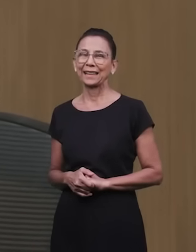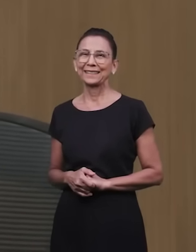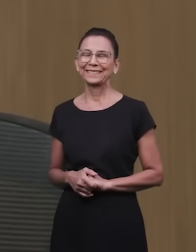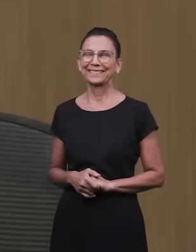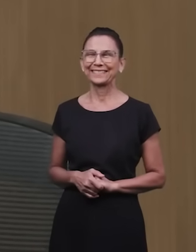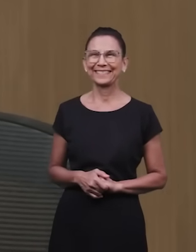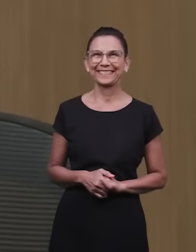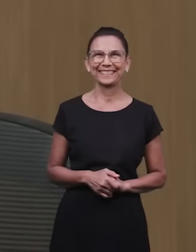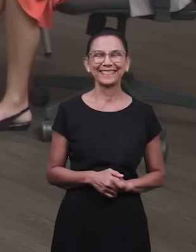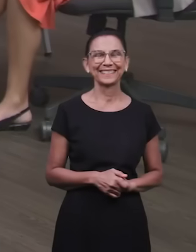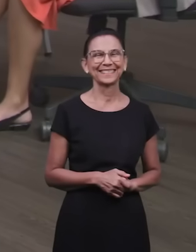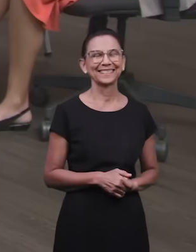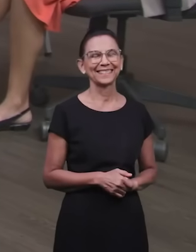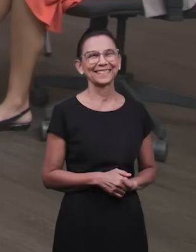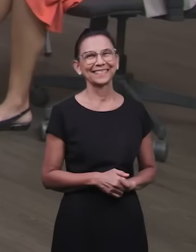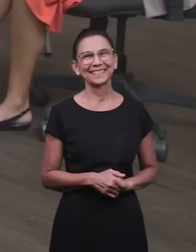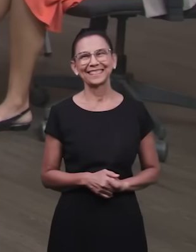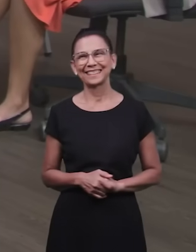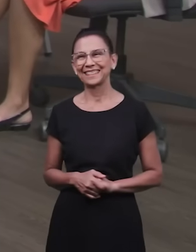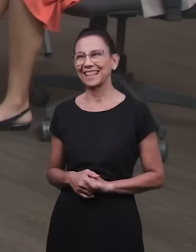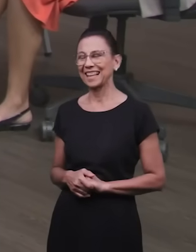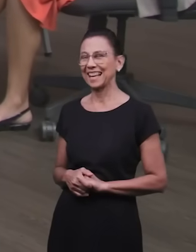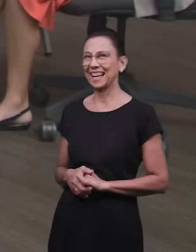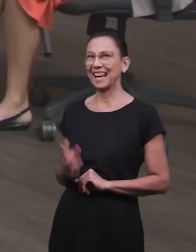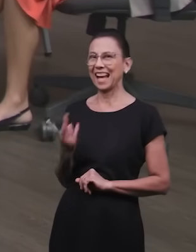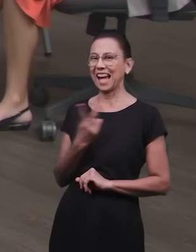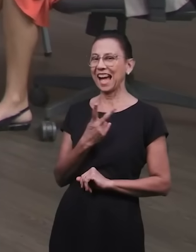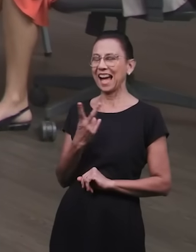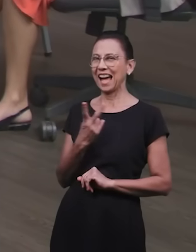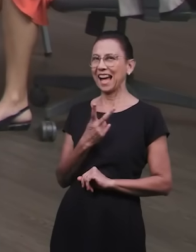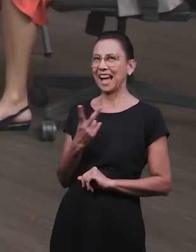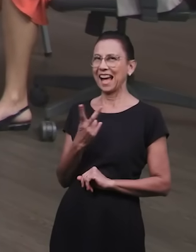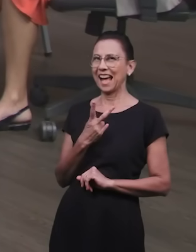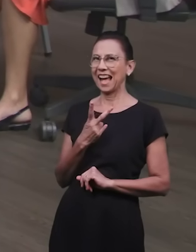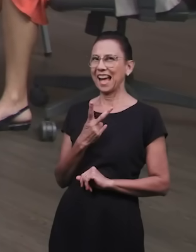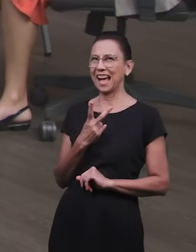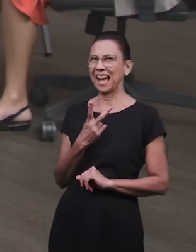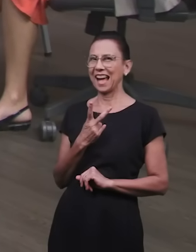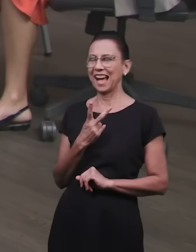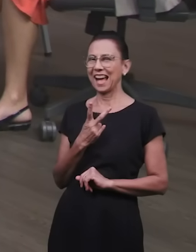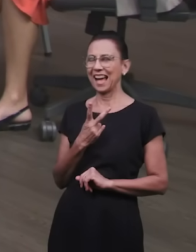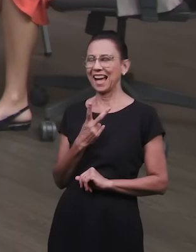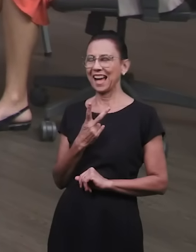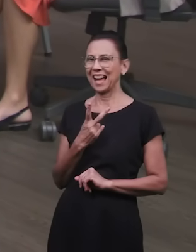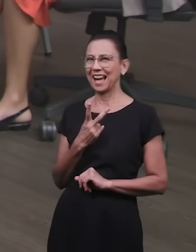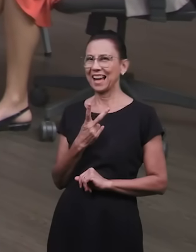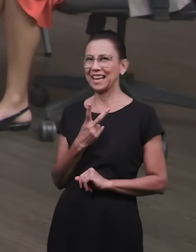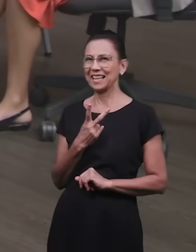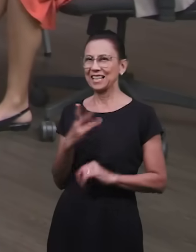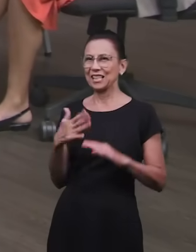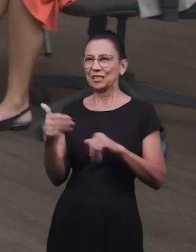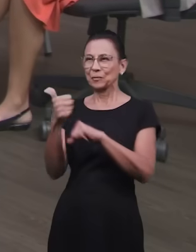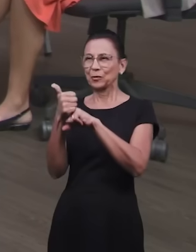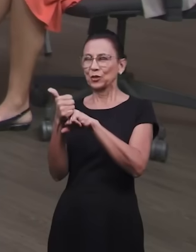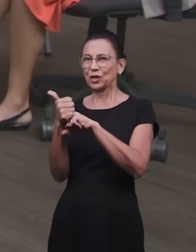para psicóloga. Opa! Lara, pode fazer essa pergunta. Não era para ter contado, André.